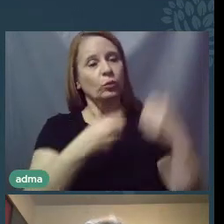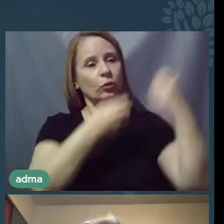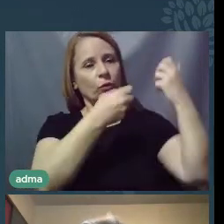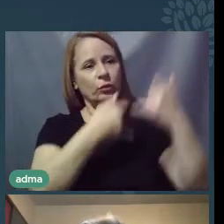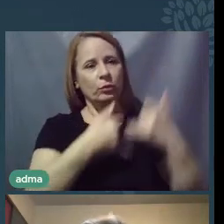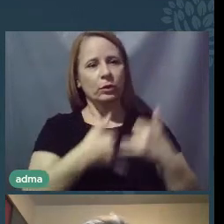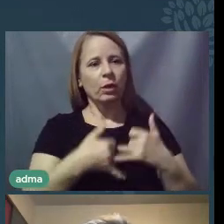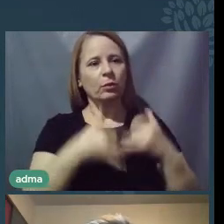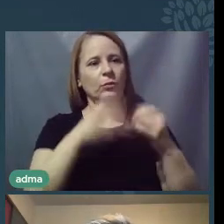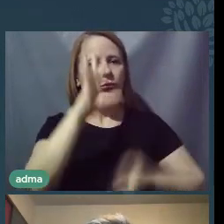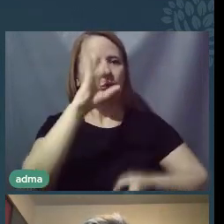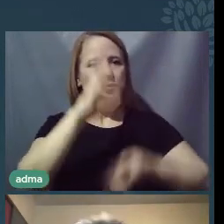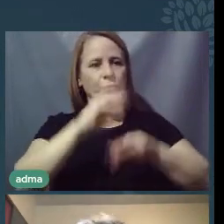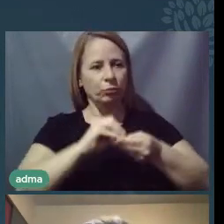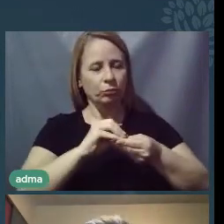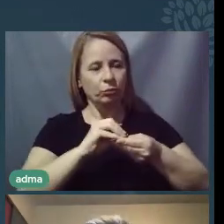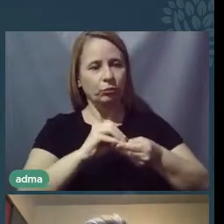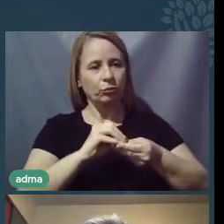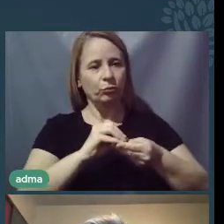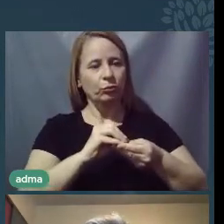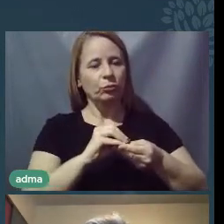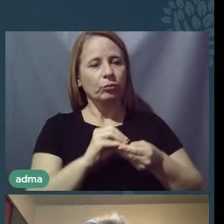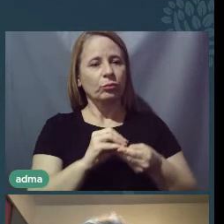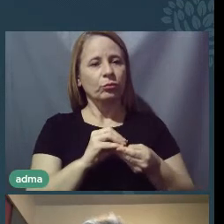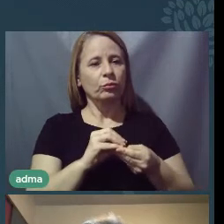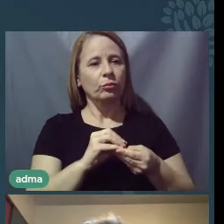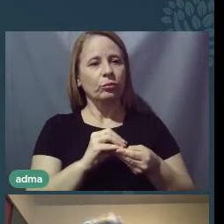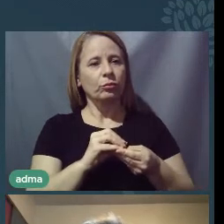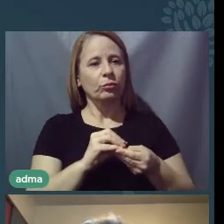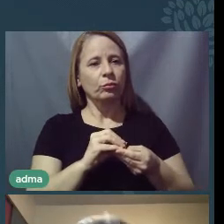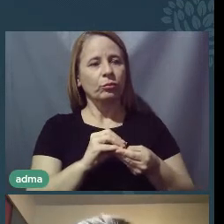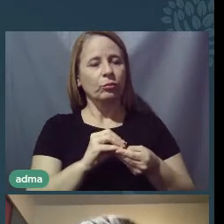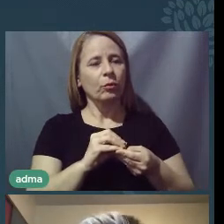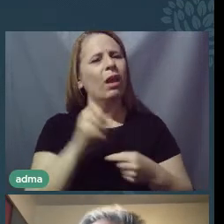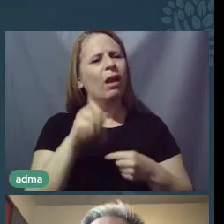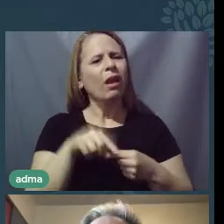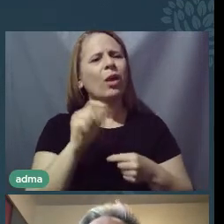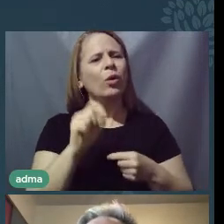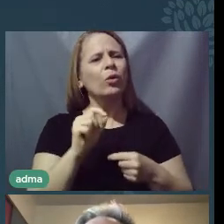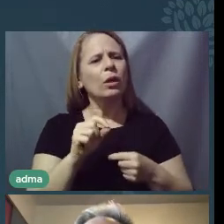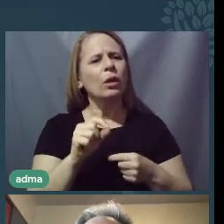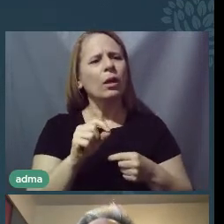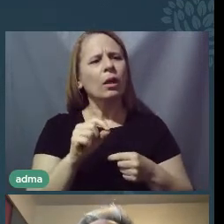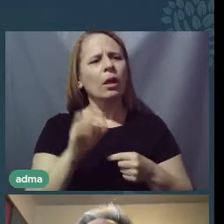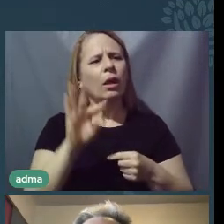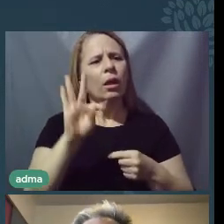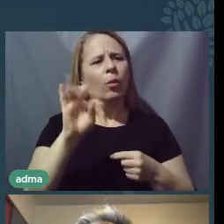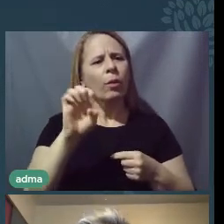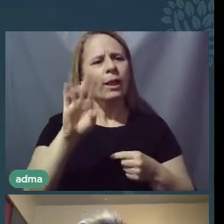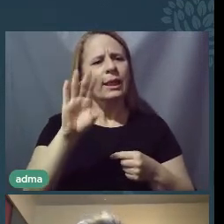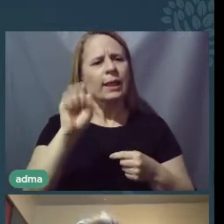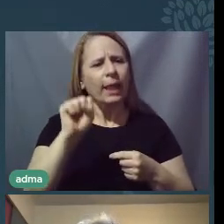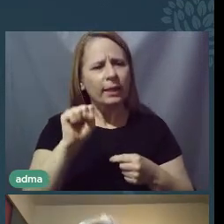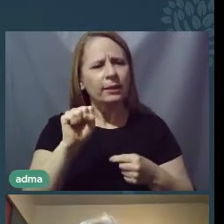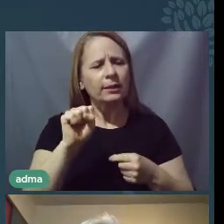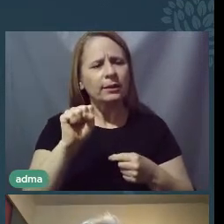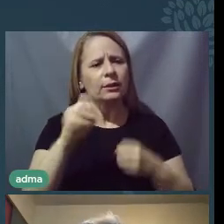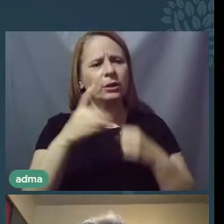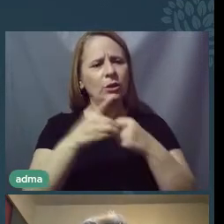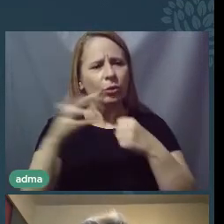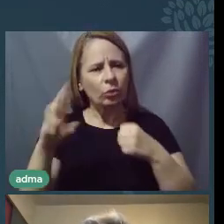resumi-lo, mas esse é produto de uma tese de doutorado que nós orientamos no